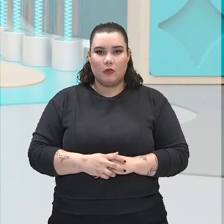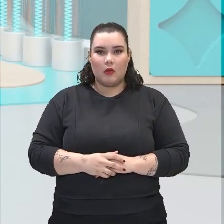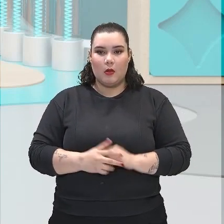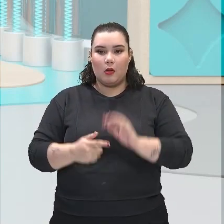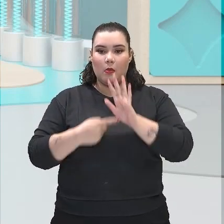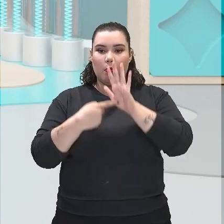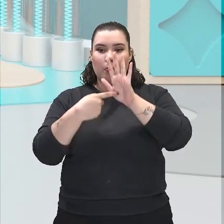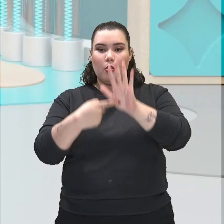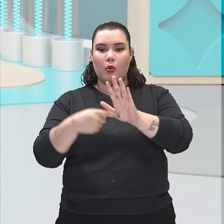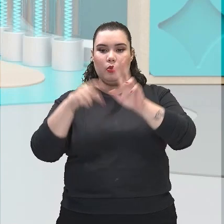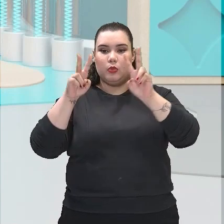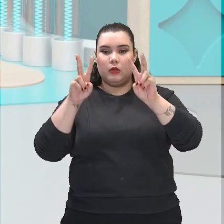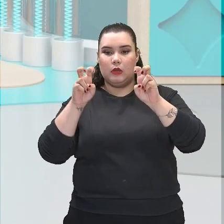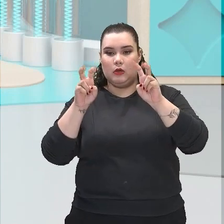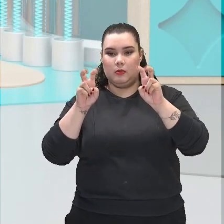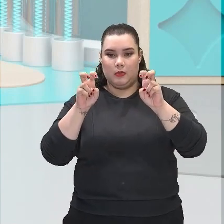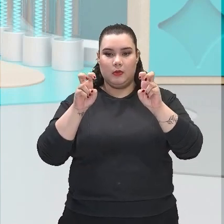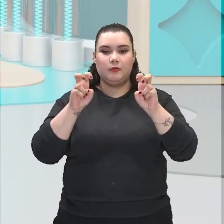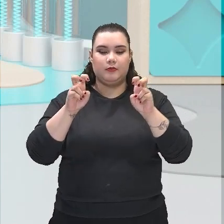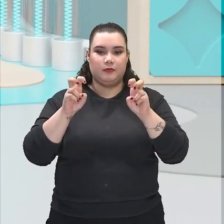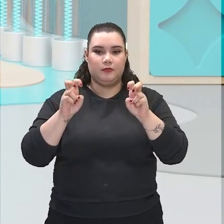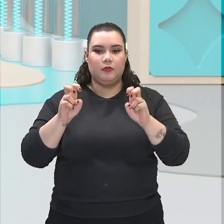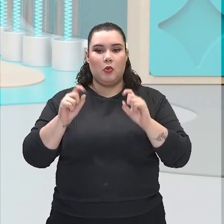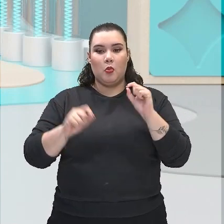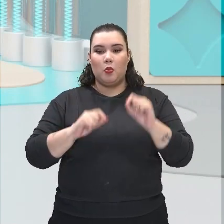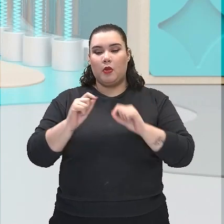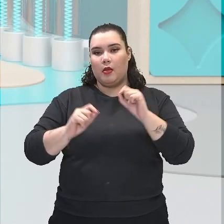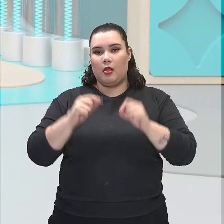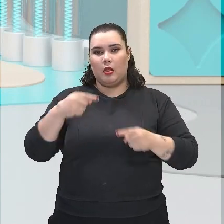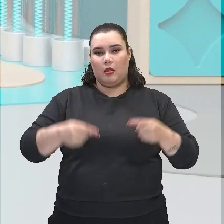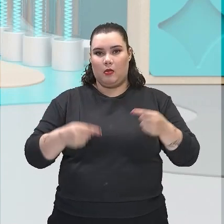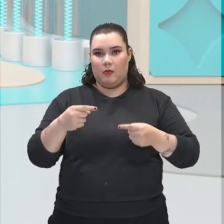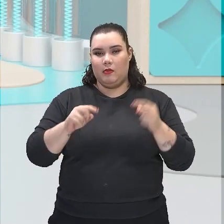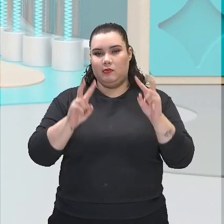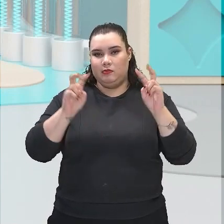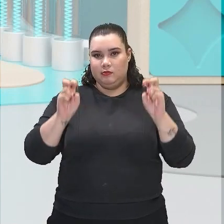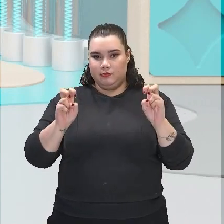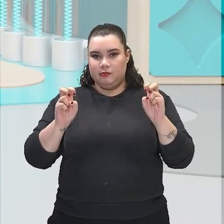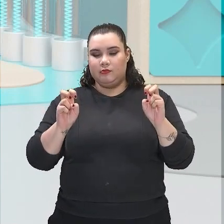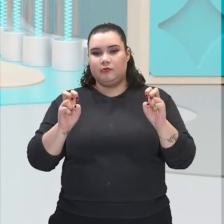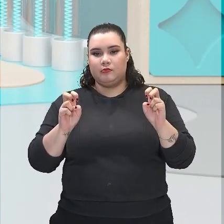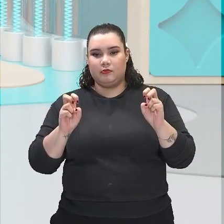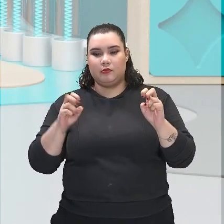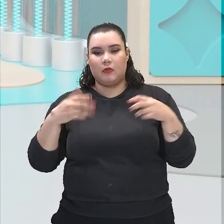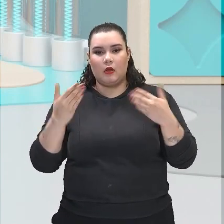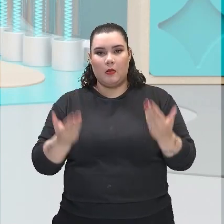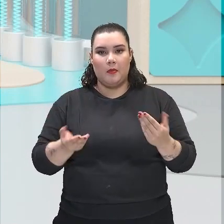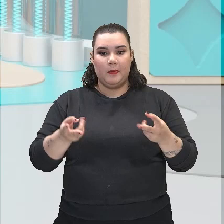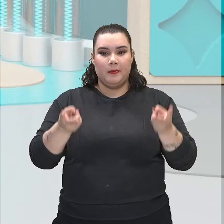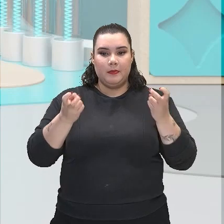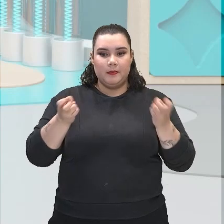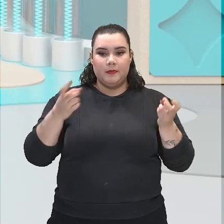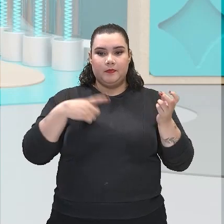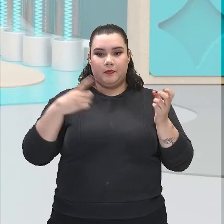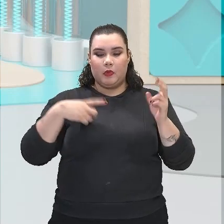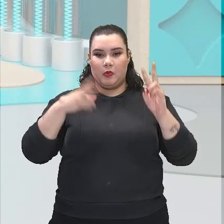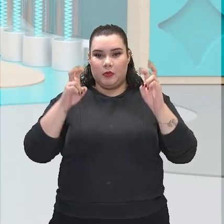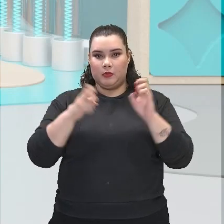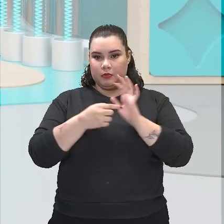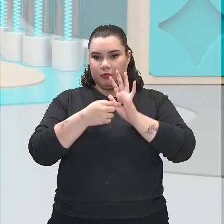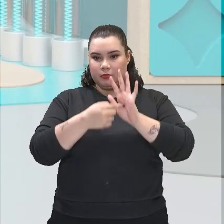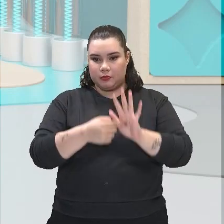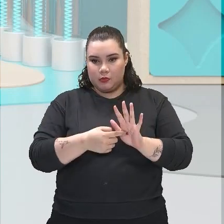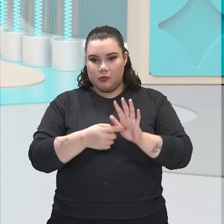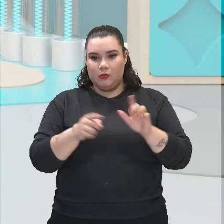do tema, certo? Sobre o que o debate irá falar. Então, perceba que nós temos essa apresentação do tema sobre a